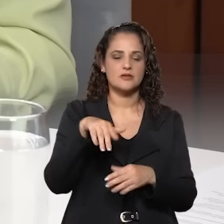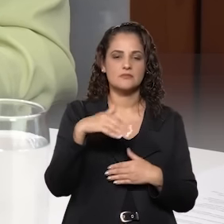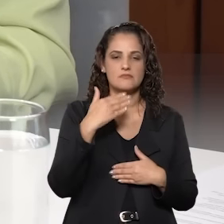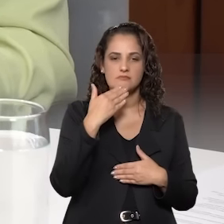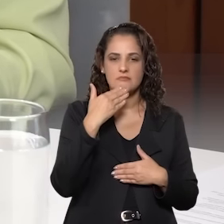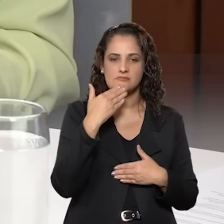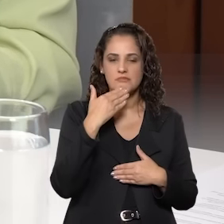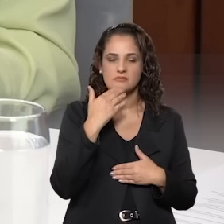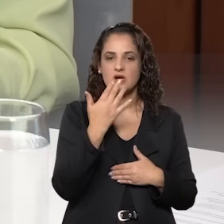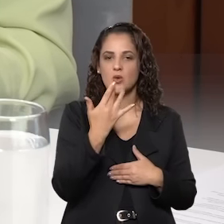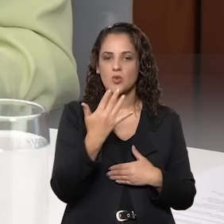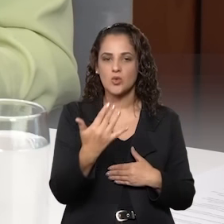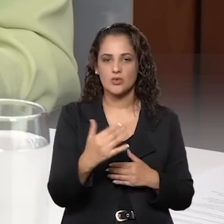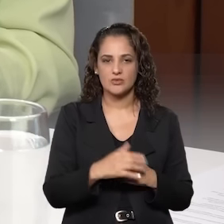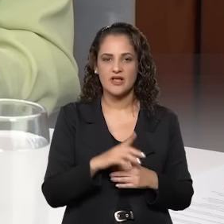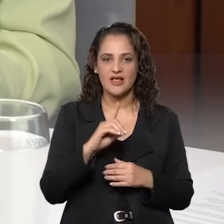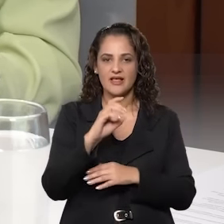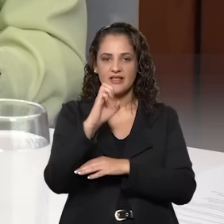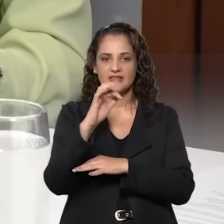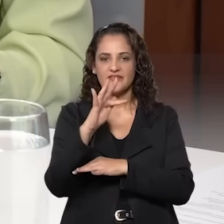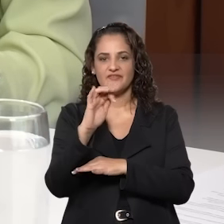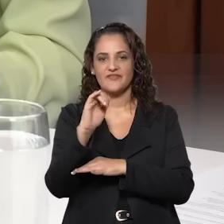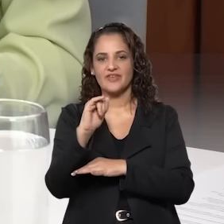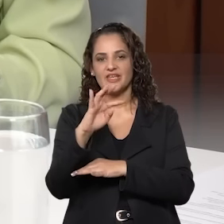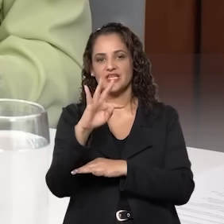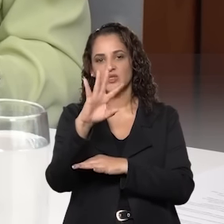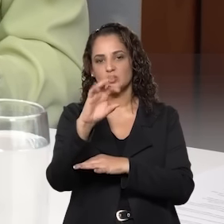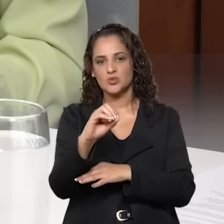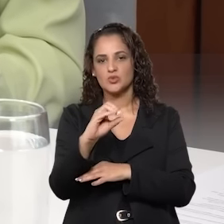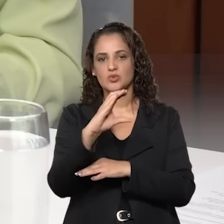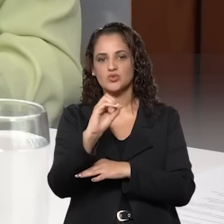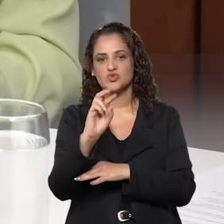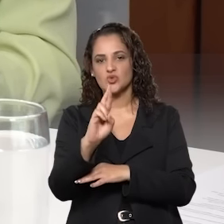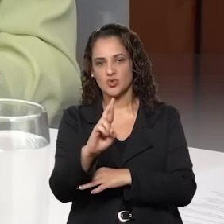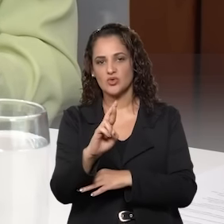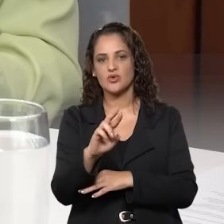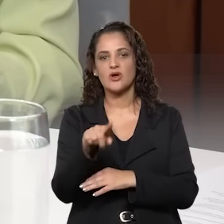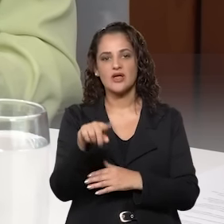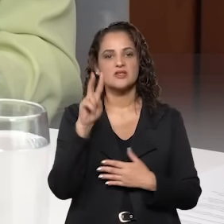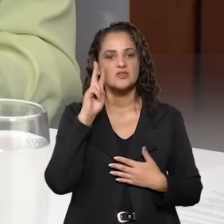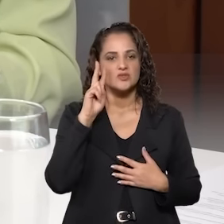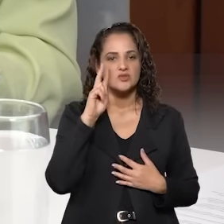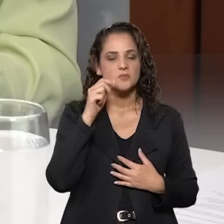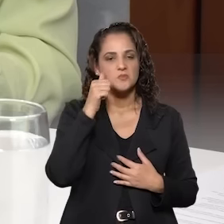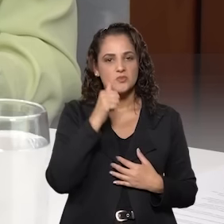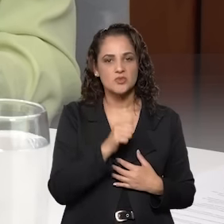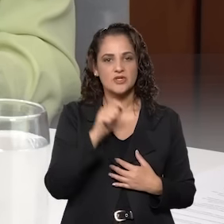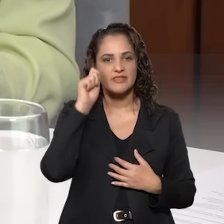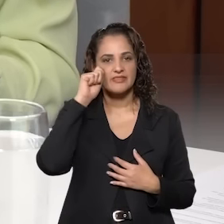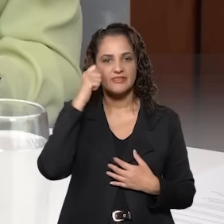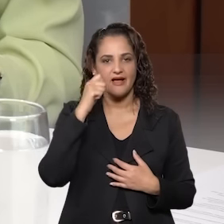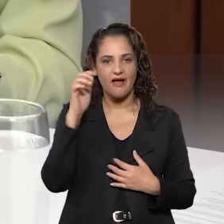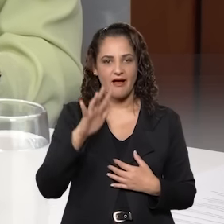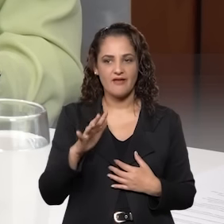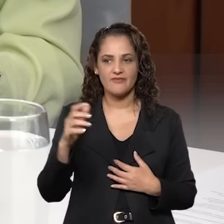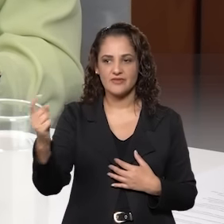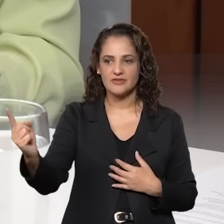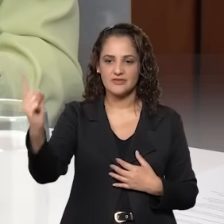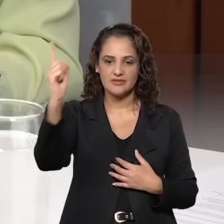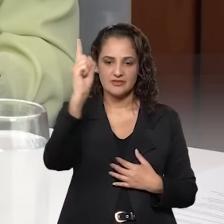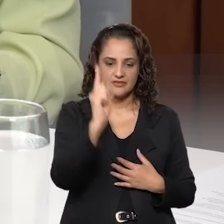semanas que chama um defeito de cor que a história de uma mulher que foi trazida da África pro Brasil